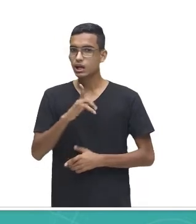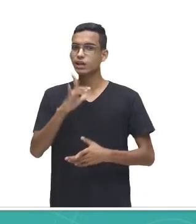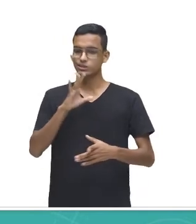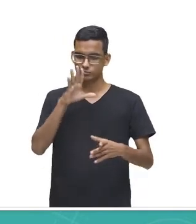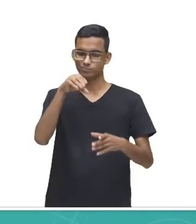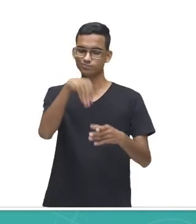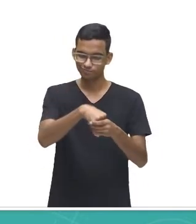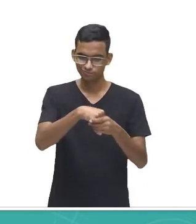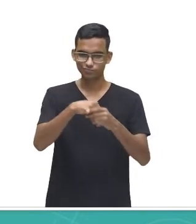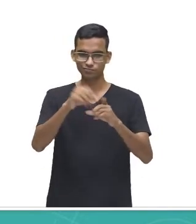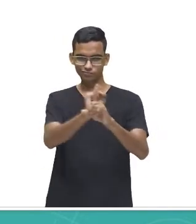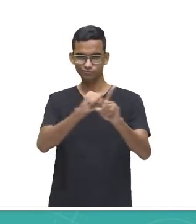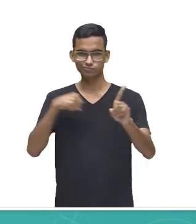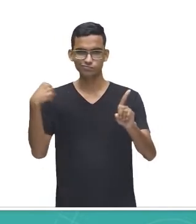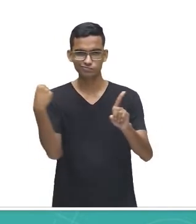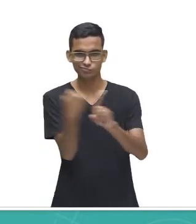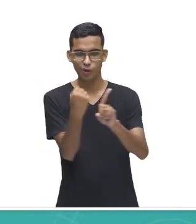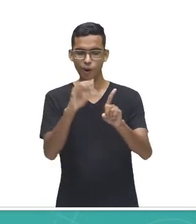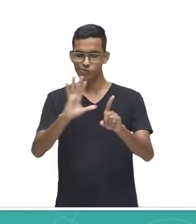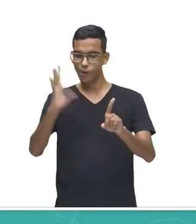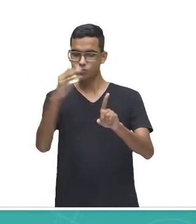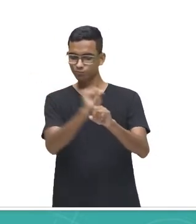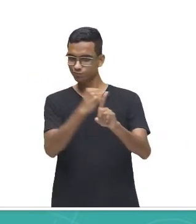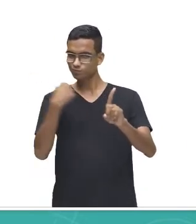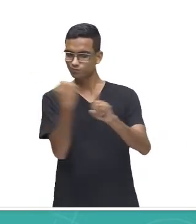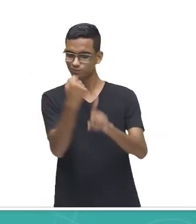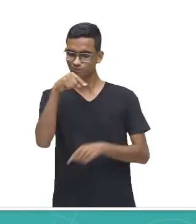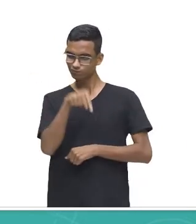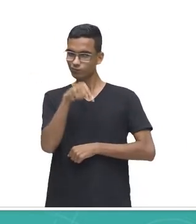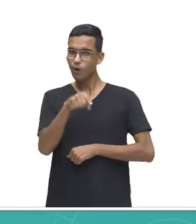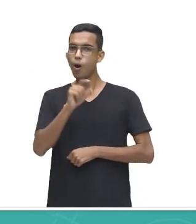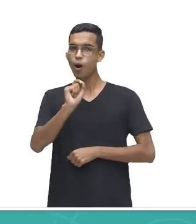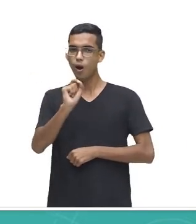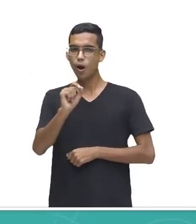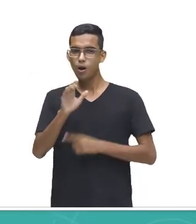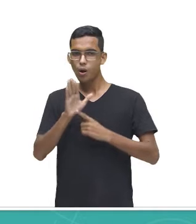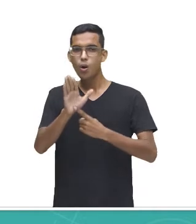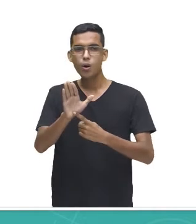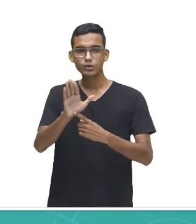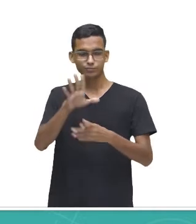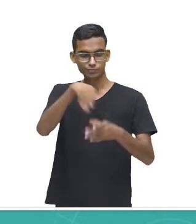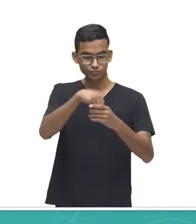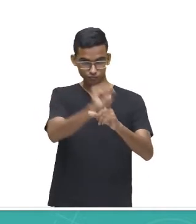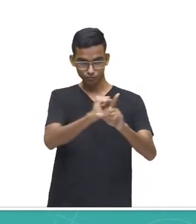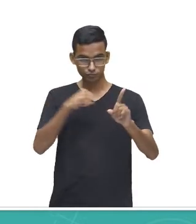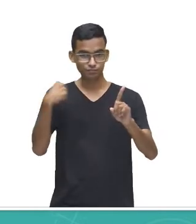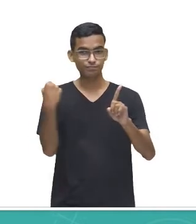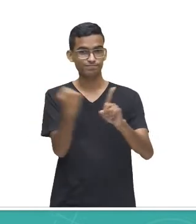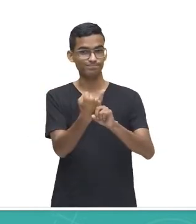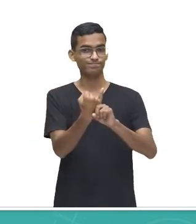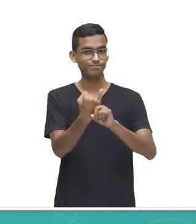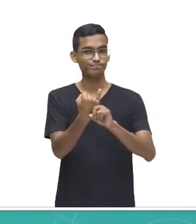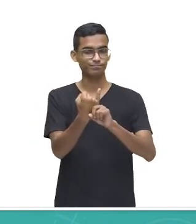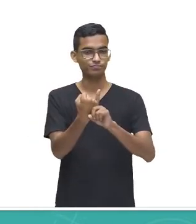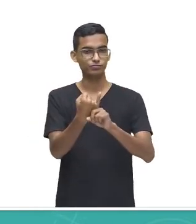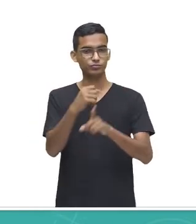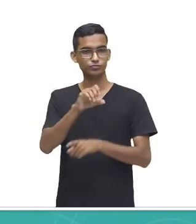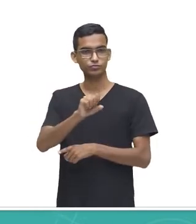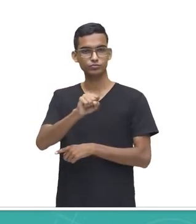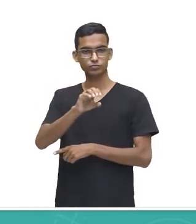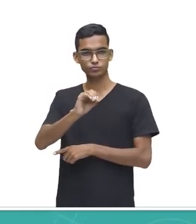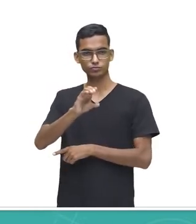o fenômeno social, ele se mostra na sociedade. Esta sociedade,